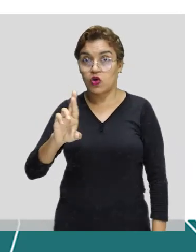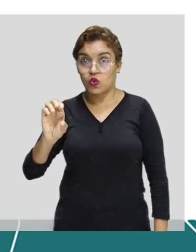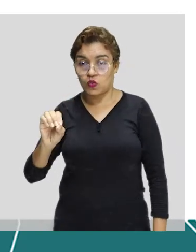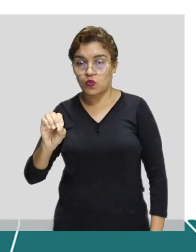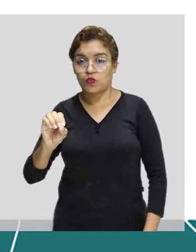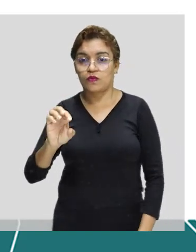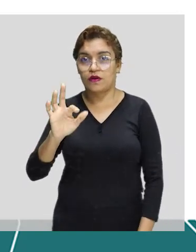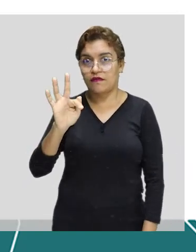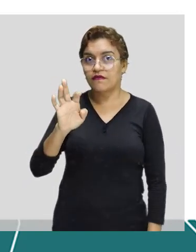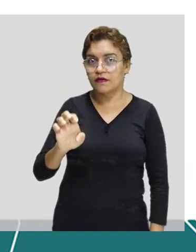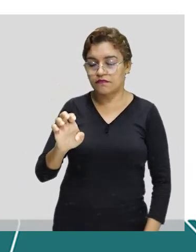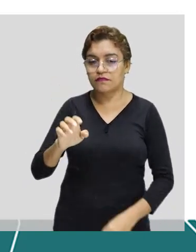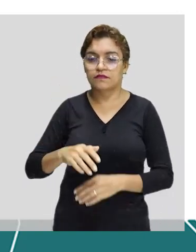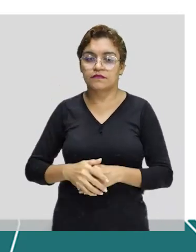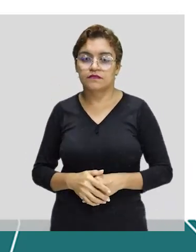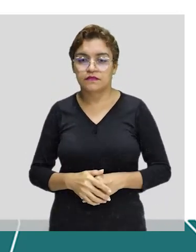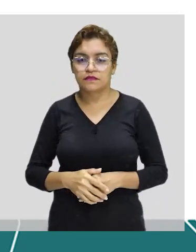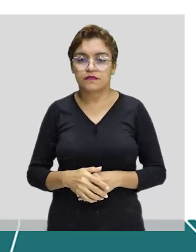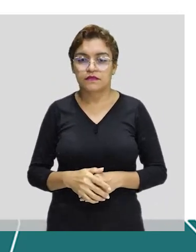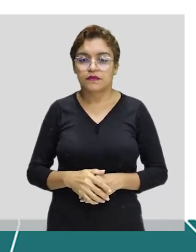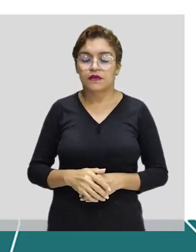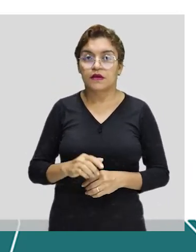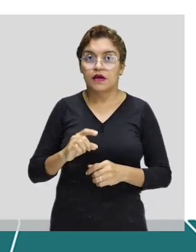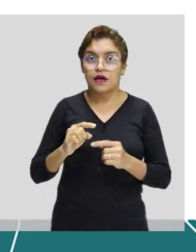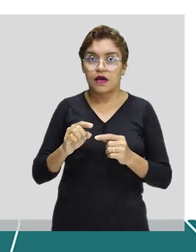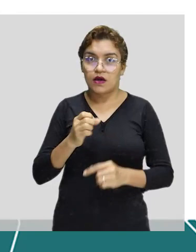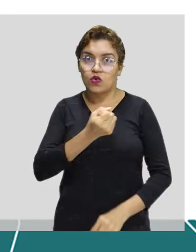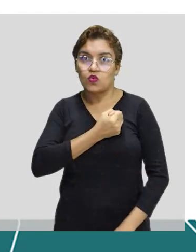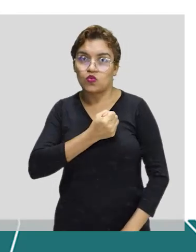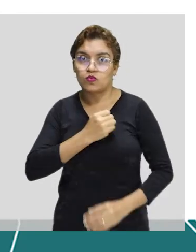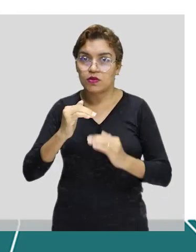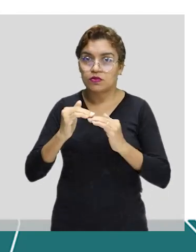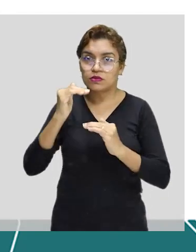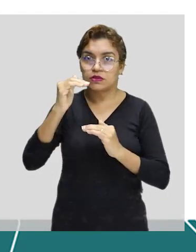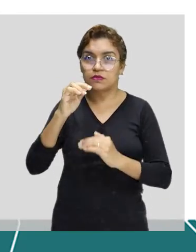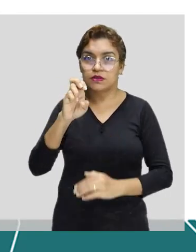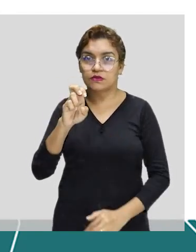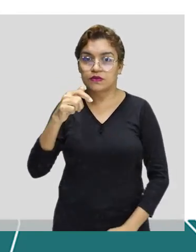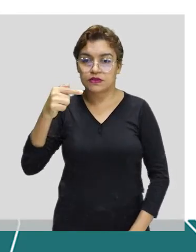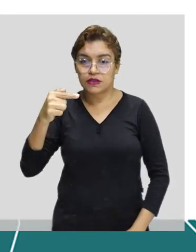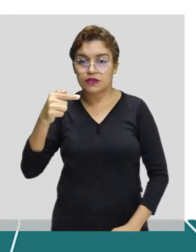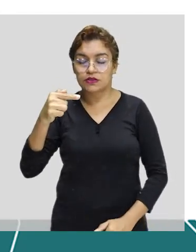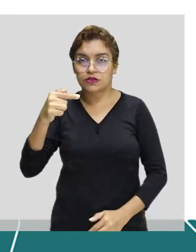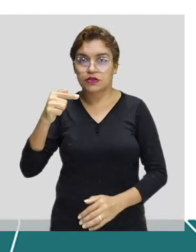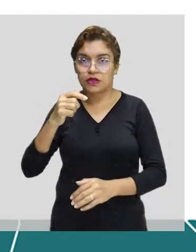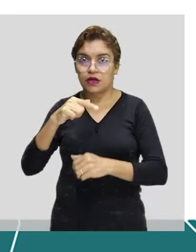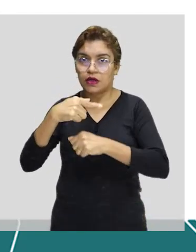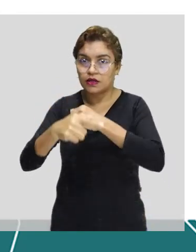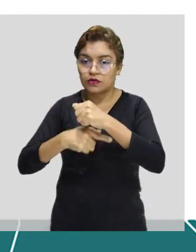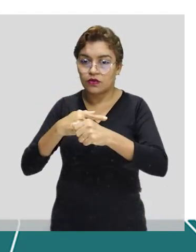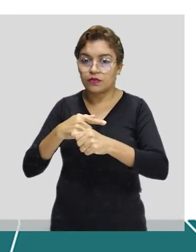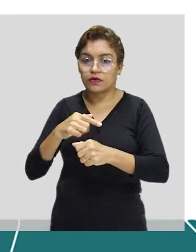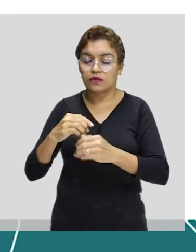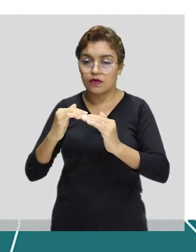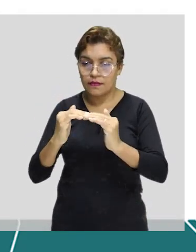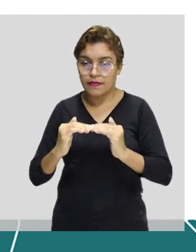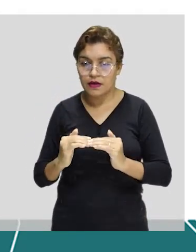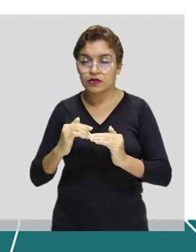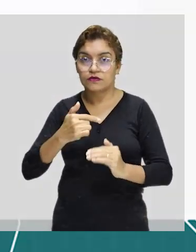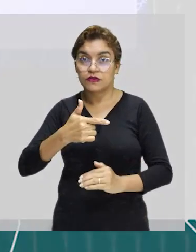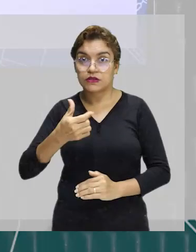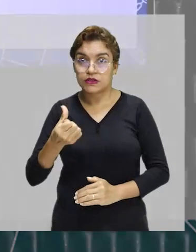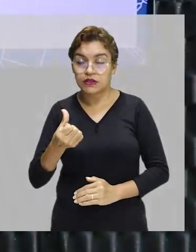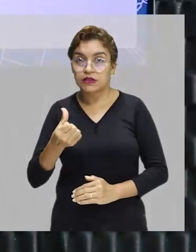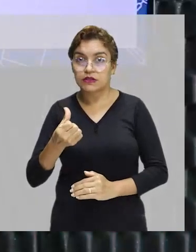baixo representa o número atômico, o número de cima representa o número de massa. Então nós temos o elemento ferro e o elemento cobalto. Então